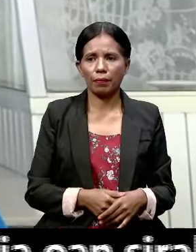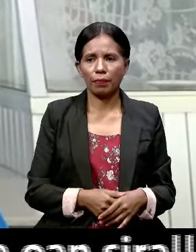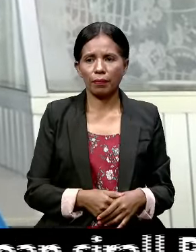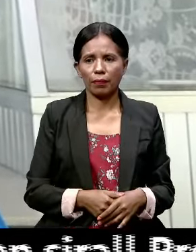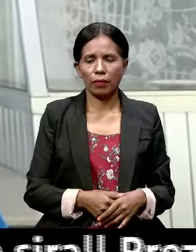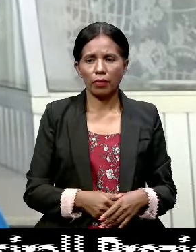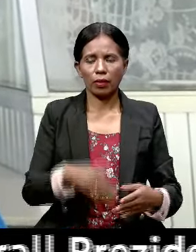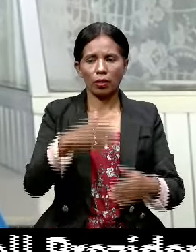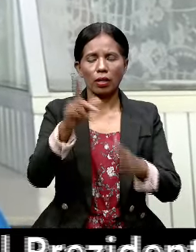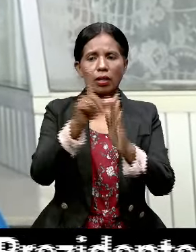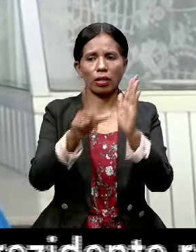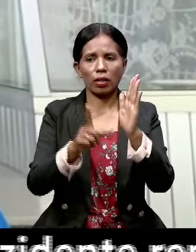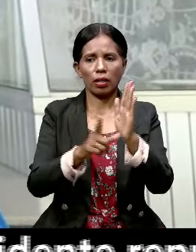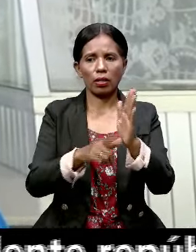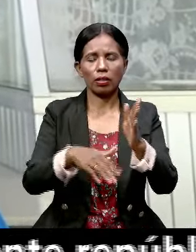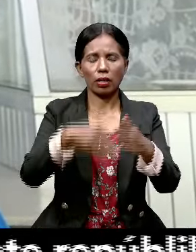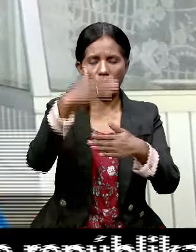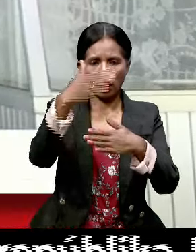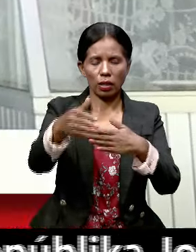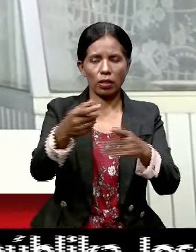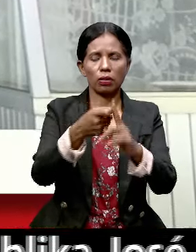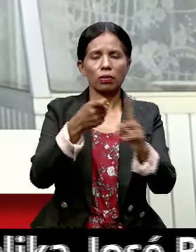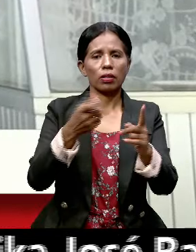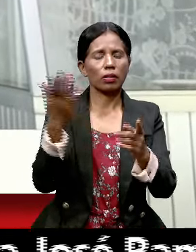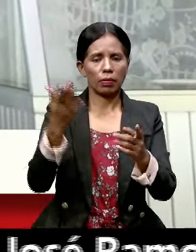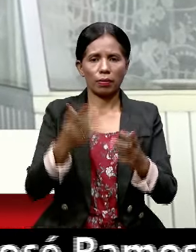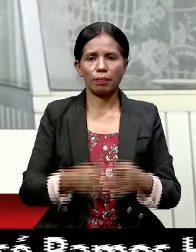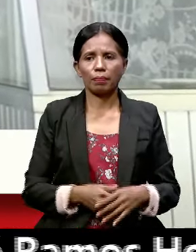Passo legal nebe ba tem que